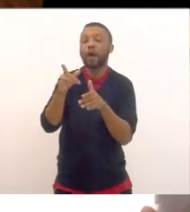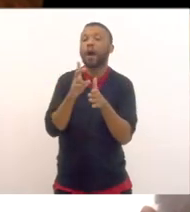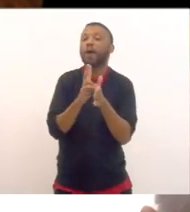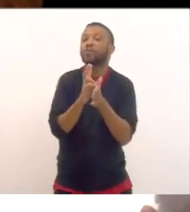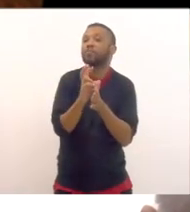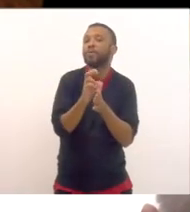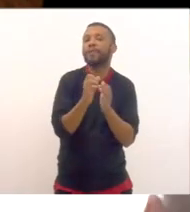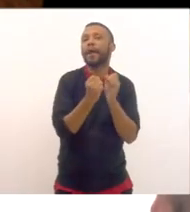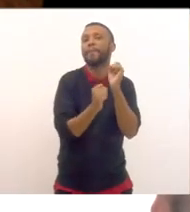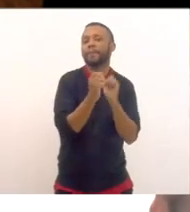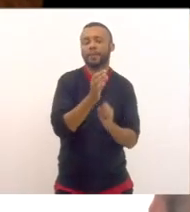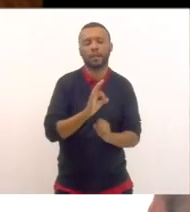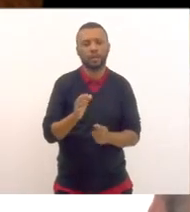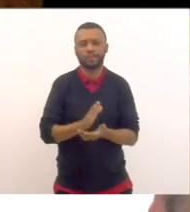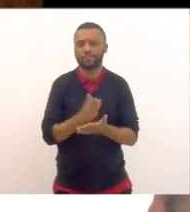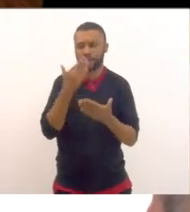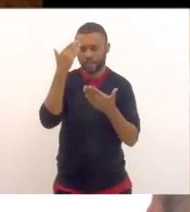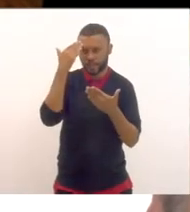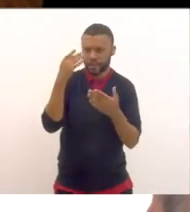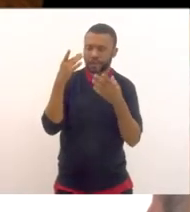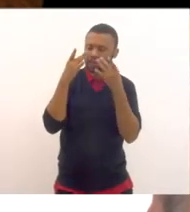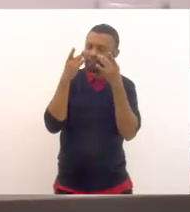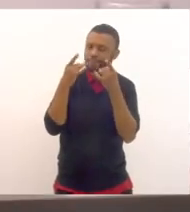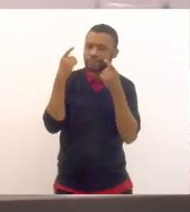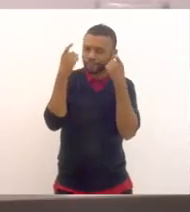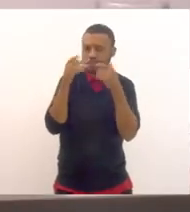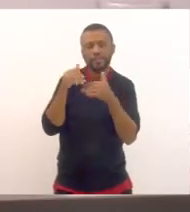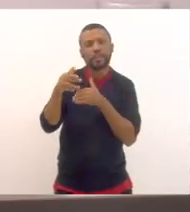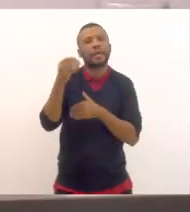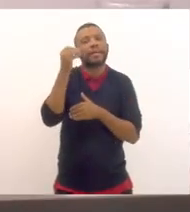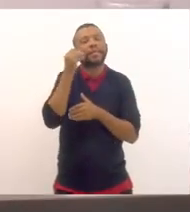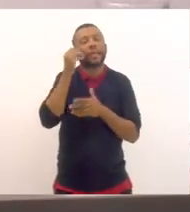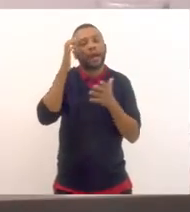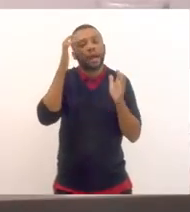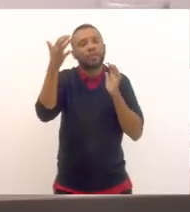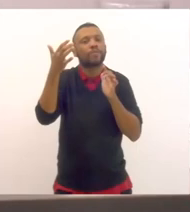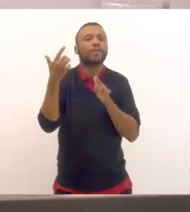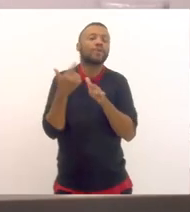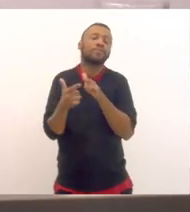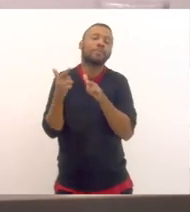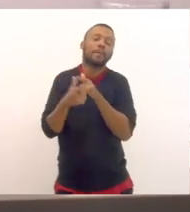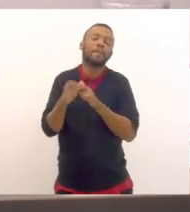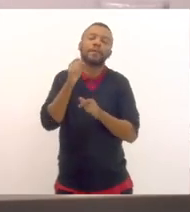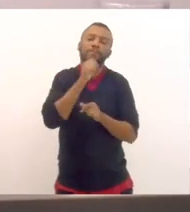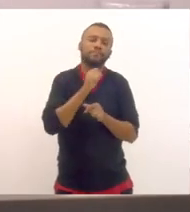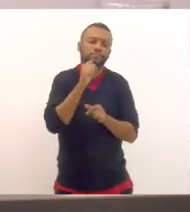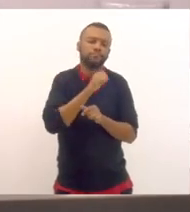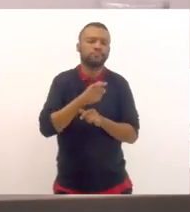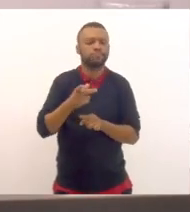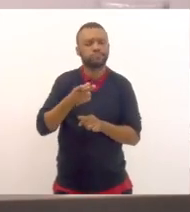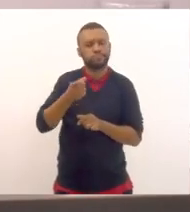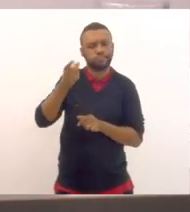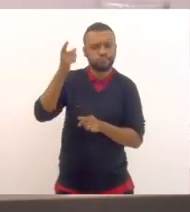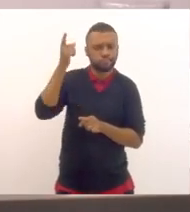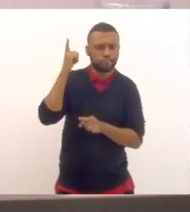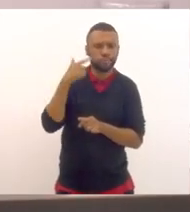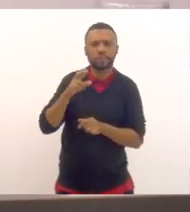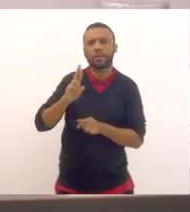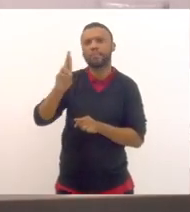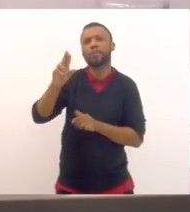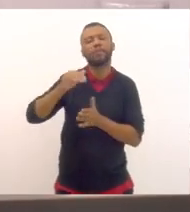concessão agradeço a sua preocupação daqui para frente tentar resolver esse grave problema só como representante aqui do